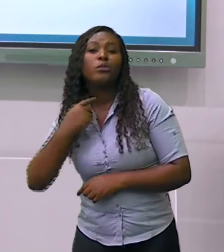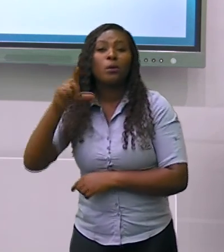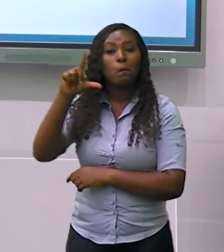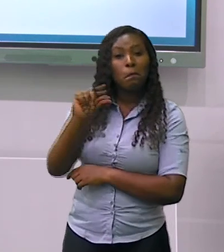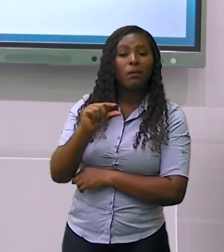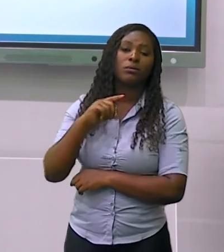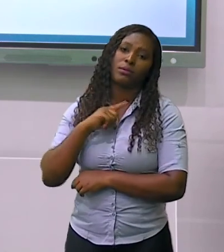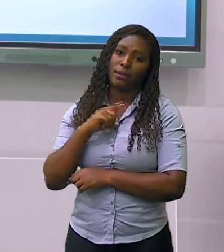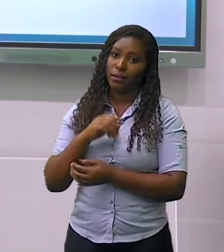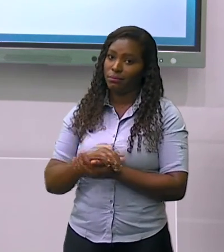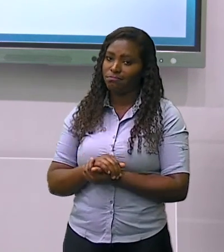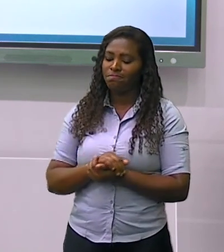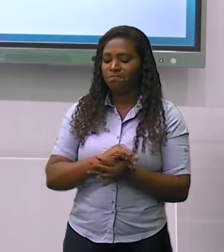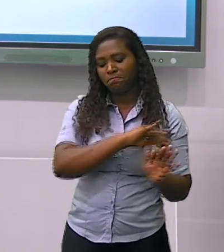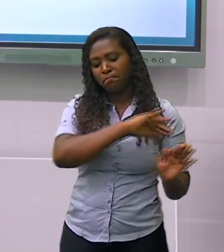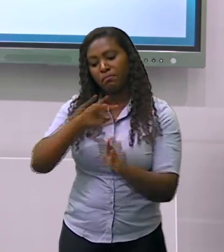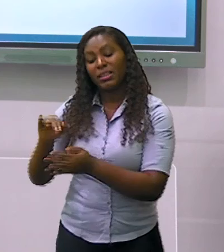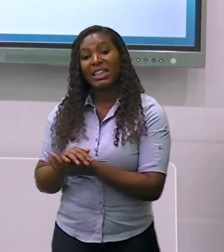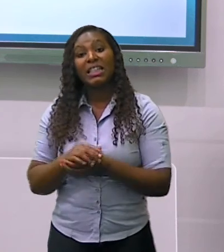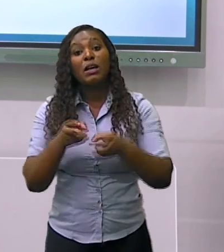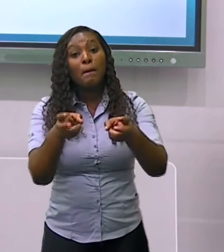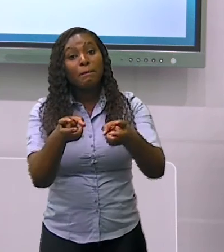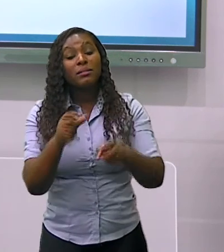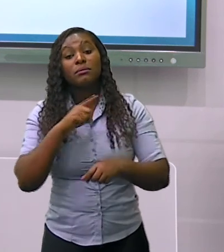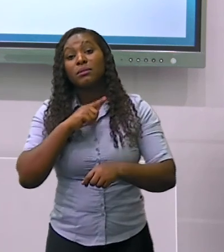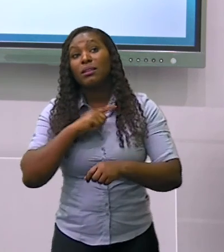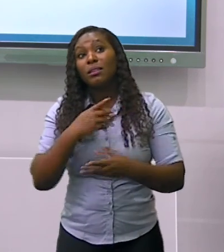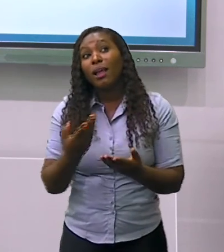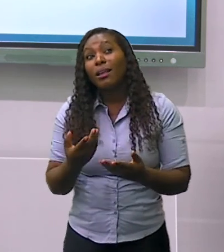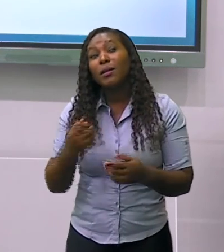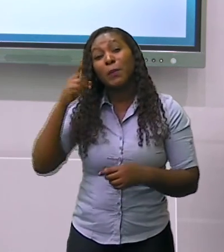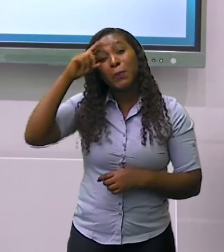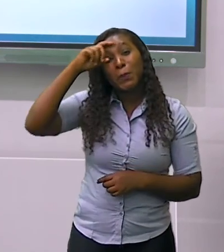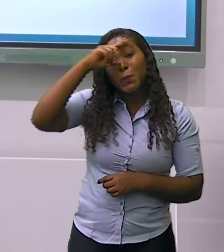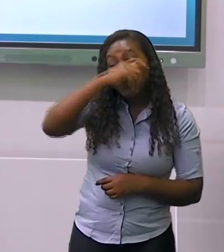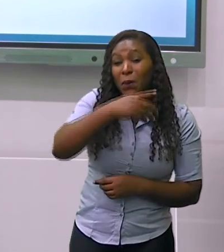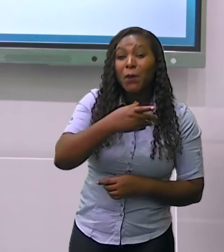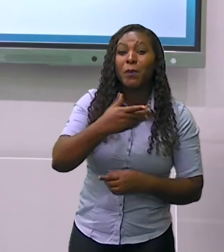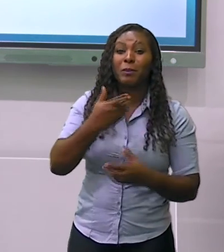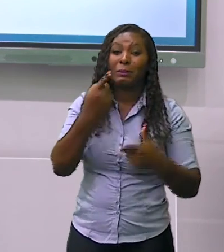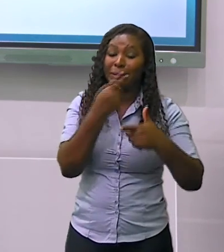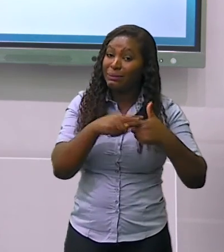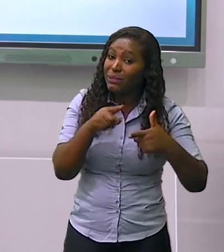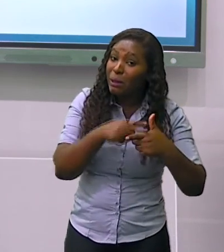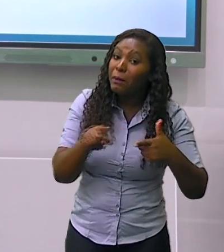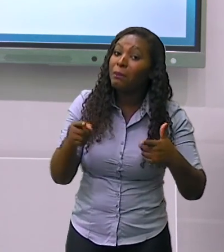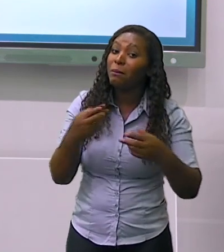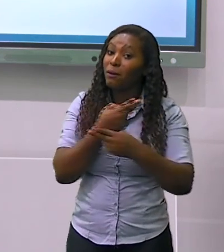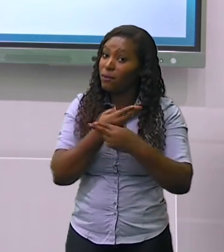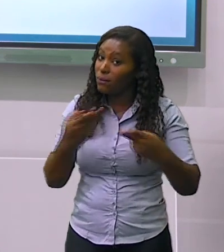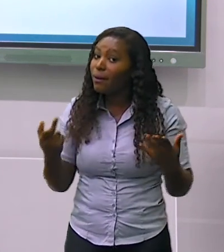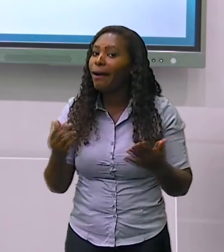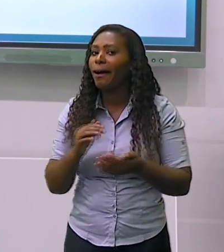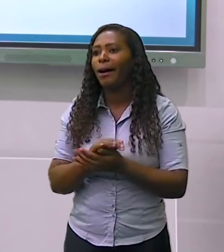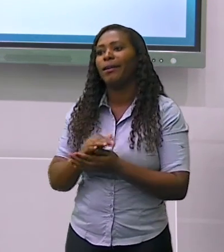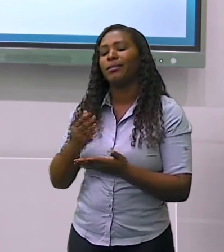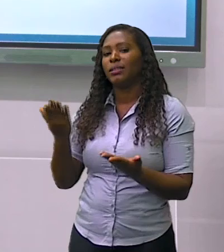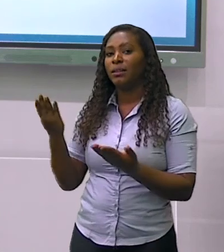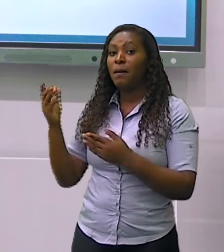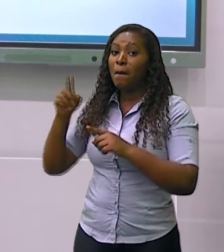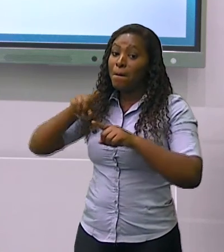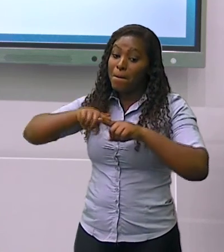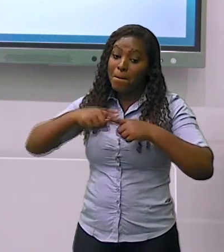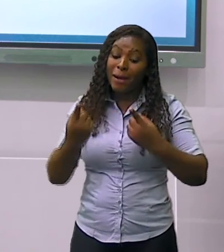quando nós falamos do transporte rodoviário, mas uma vez que ele é o meio de transporte principal no